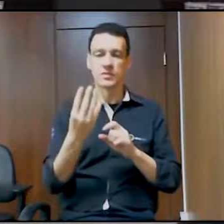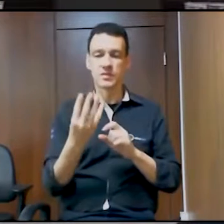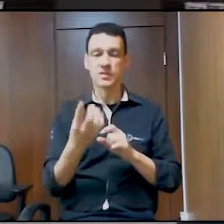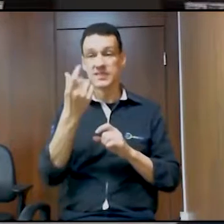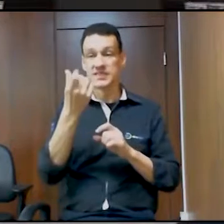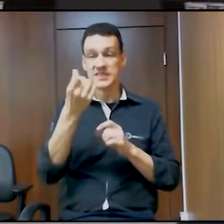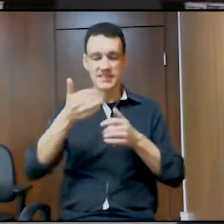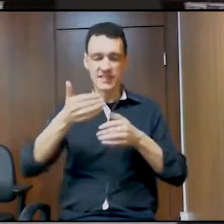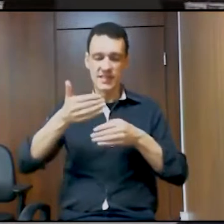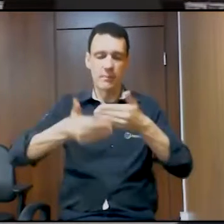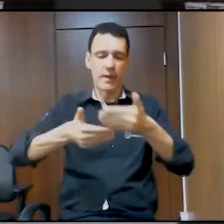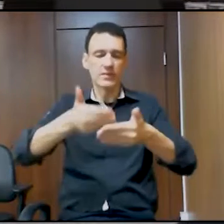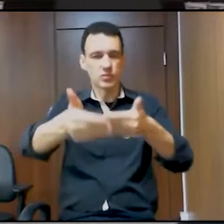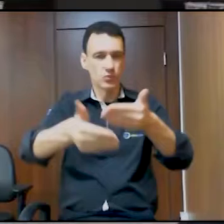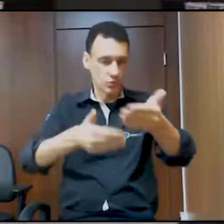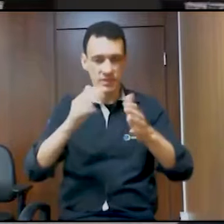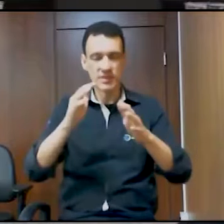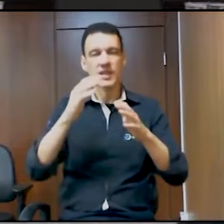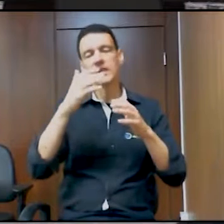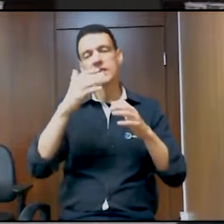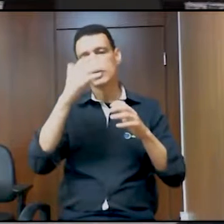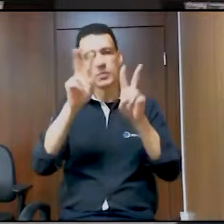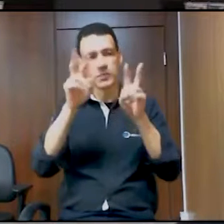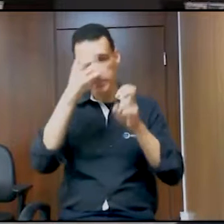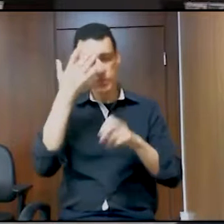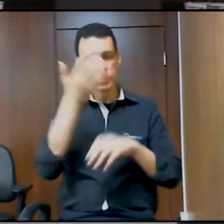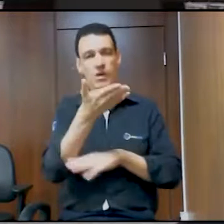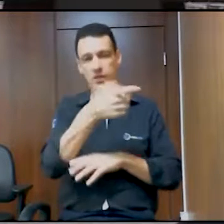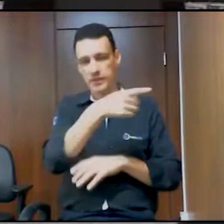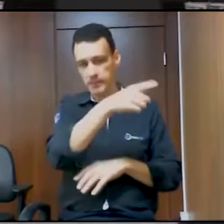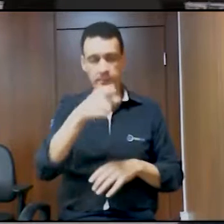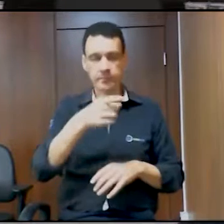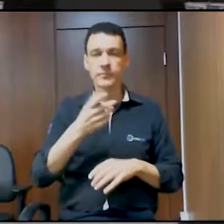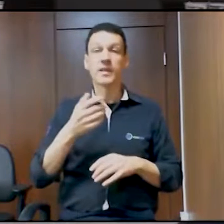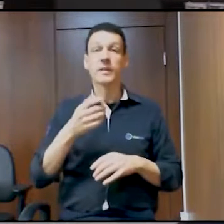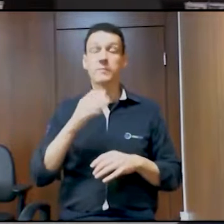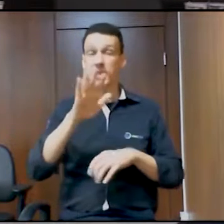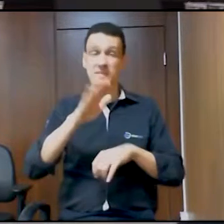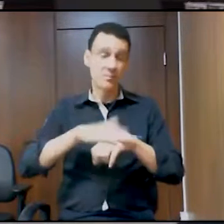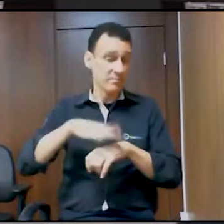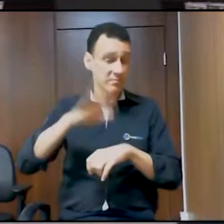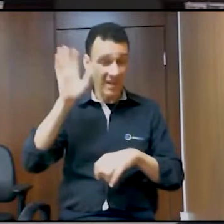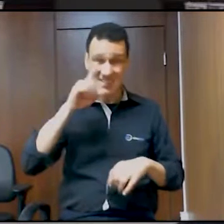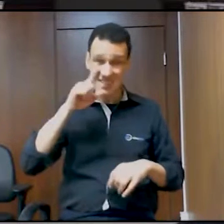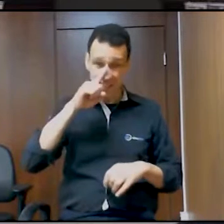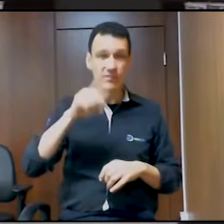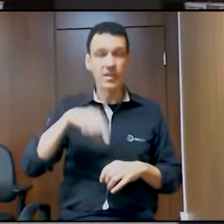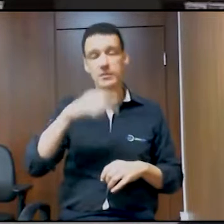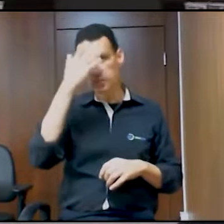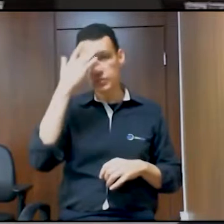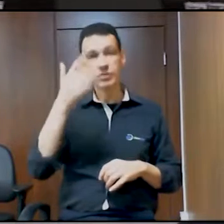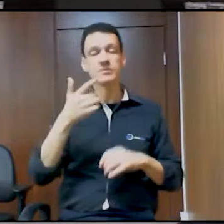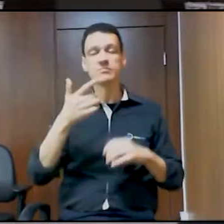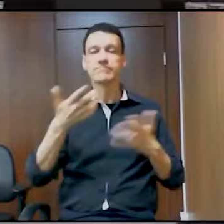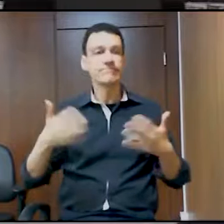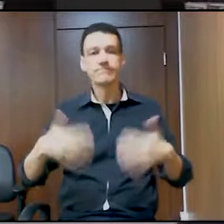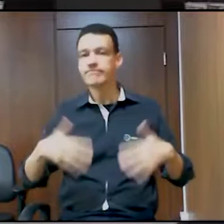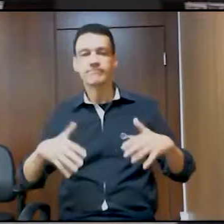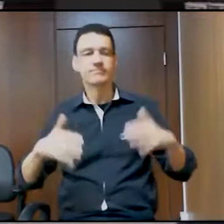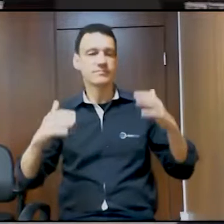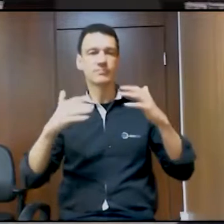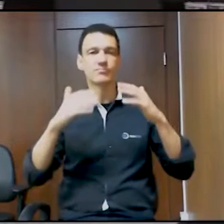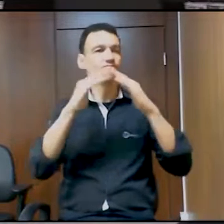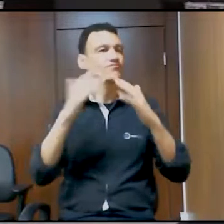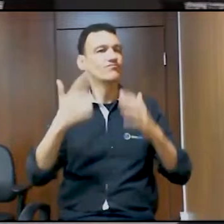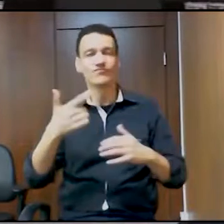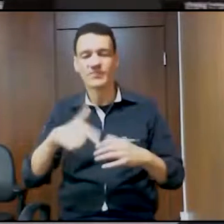tem, no canto mais grave, a população em situação de rua desabrigada, que está na rua mesmo, mas caminha até